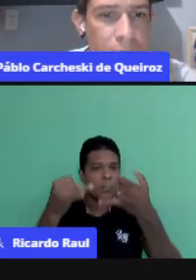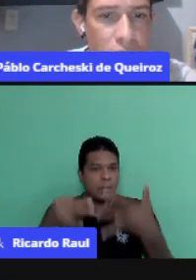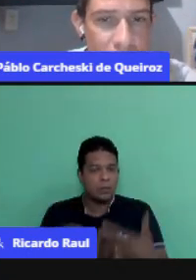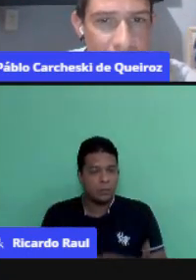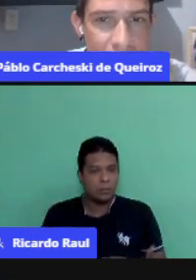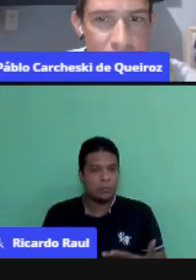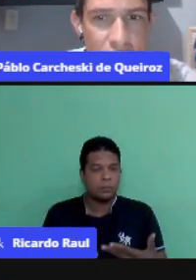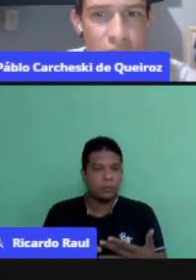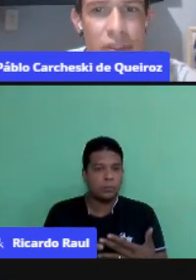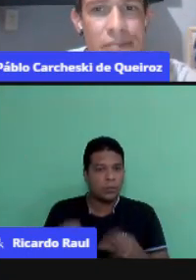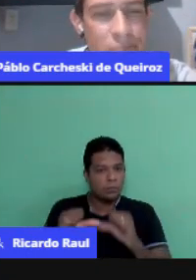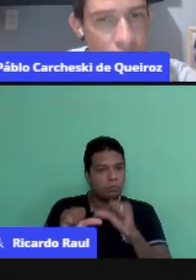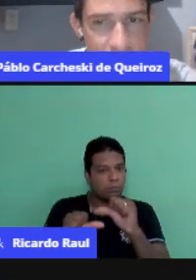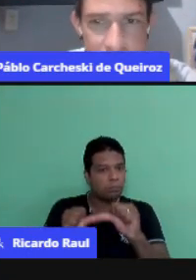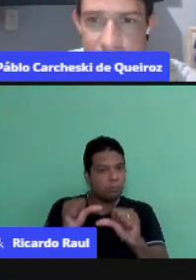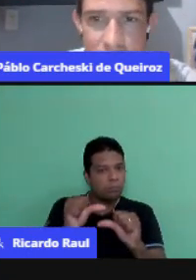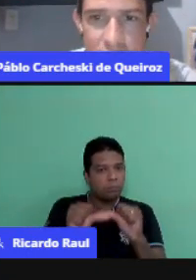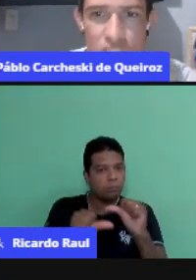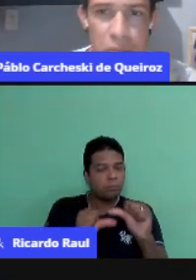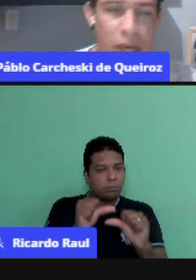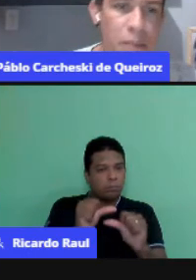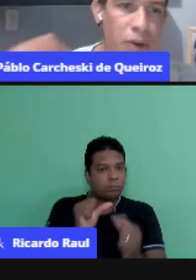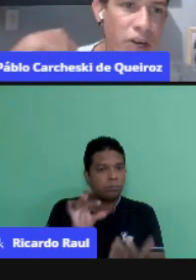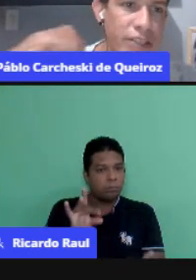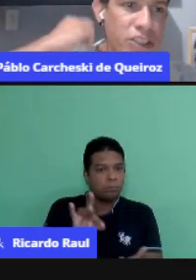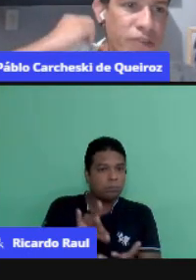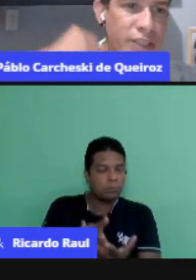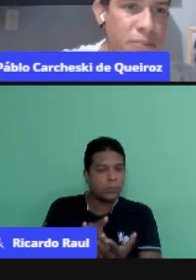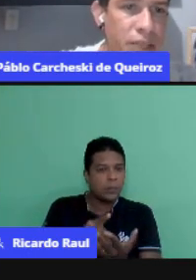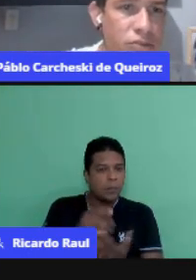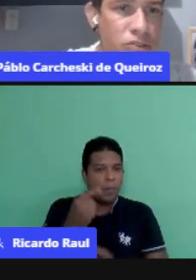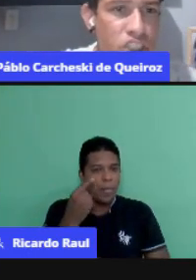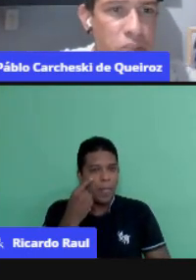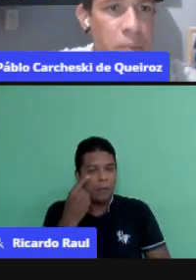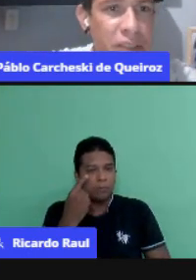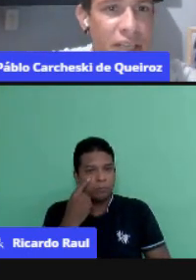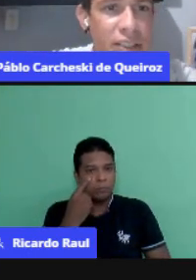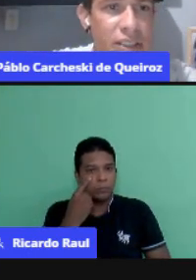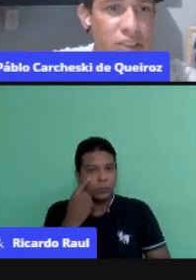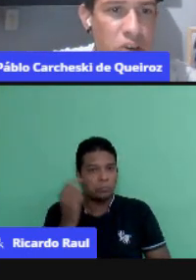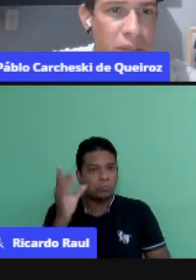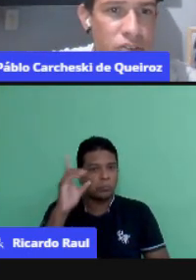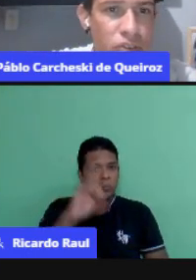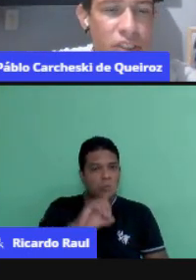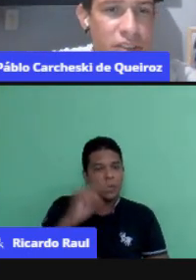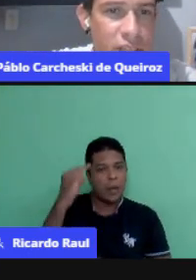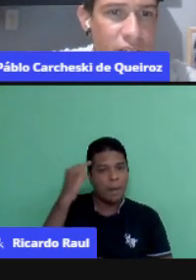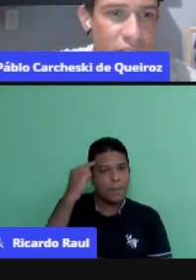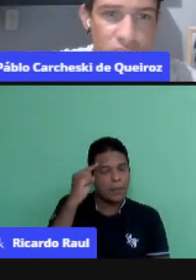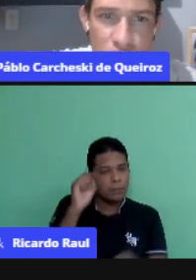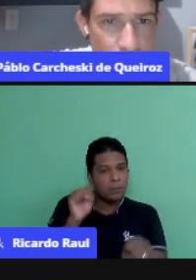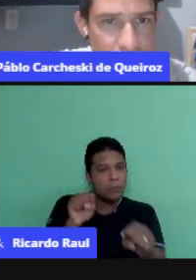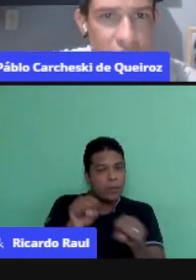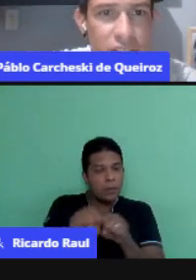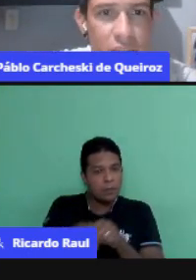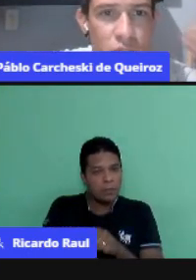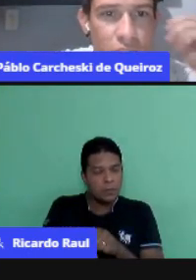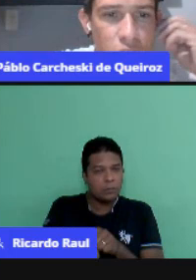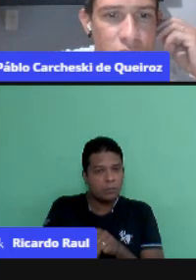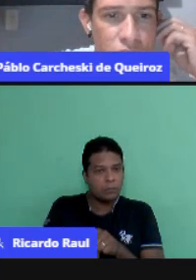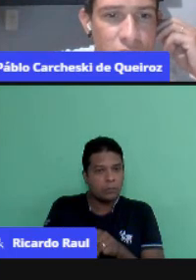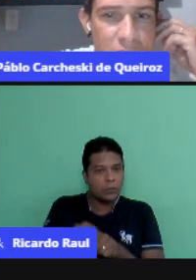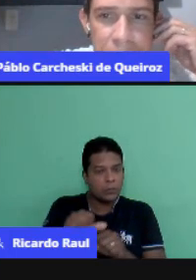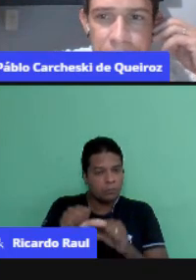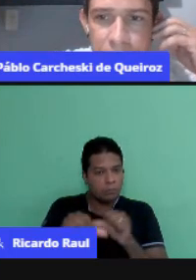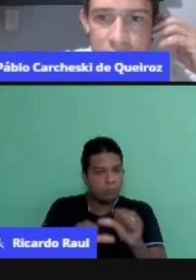sendo alterado, então, com certeza, se a gente parar para olhar, se tivesse mais uns dias para pensar nas formações, a gente com certeza iria